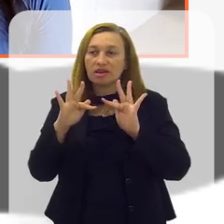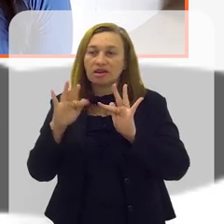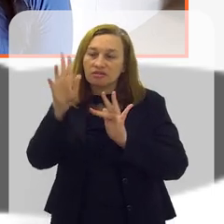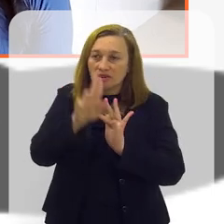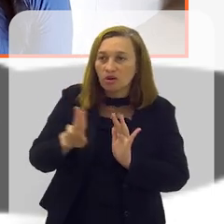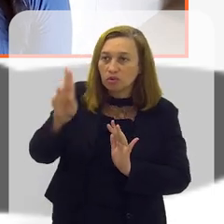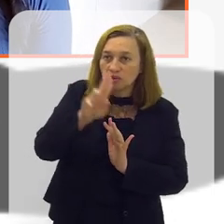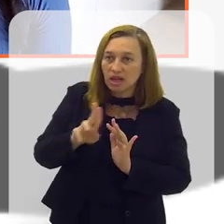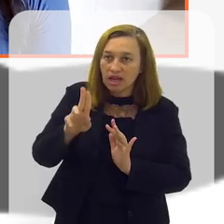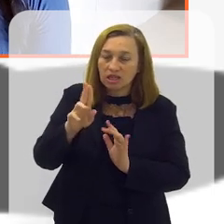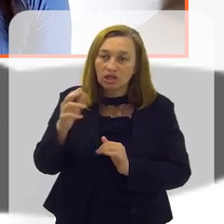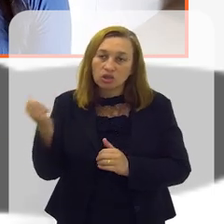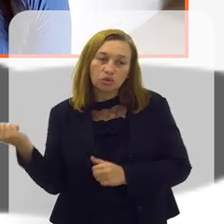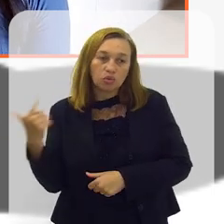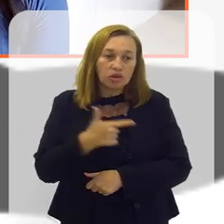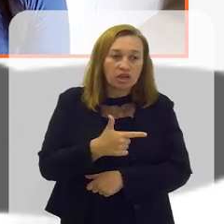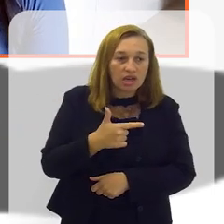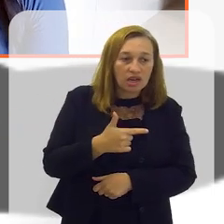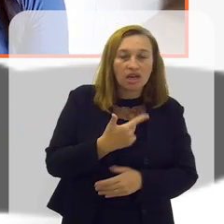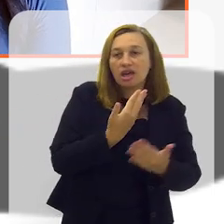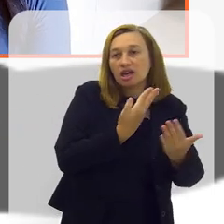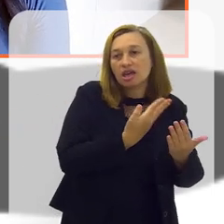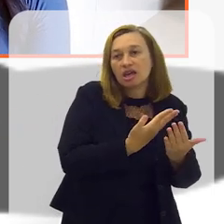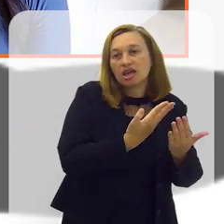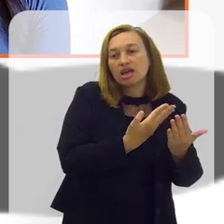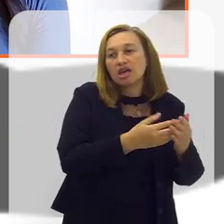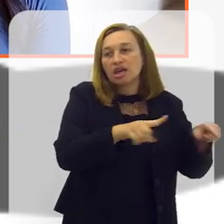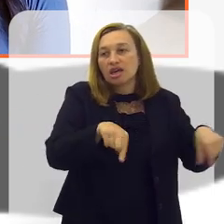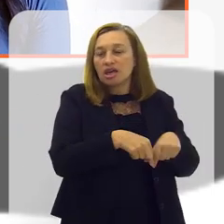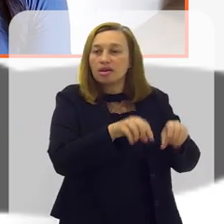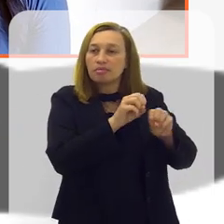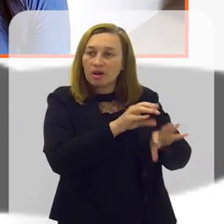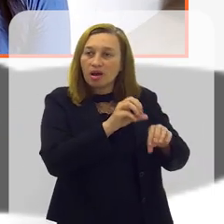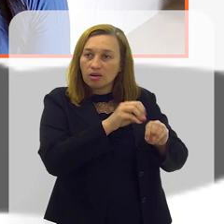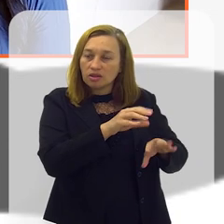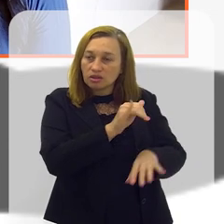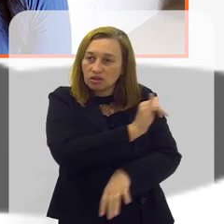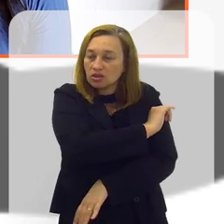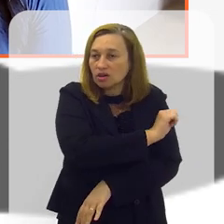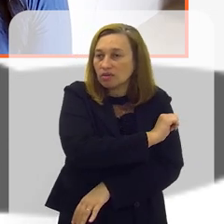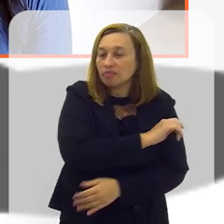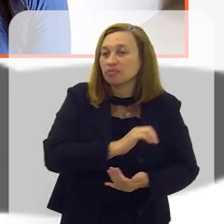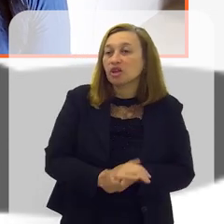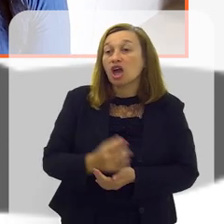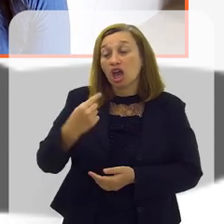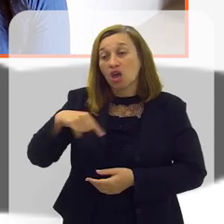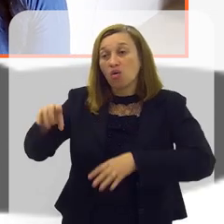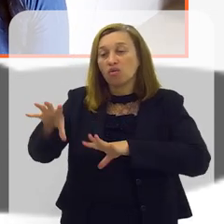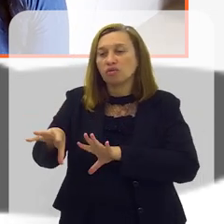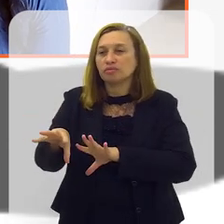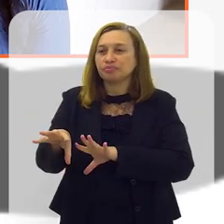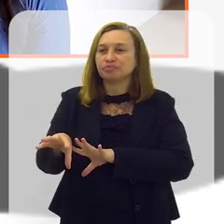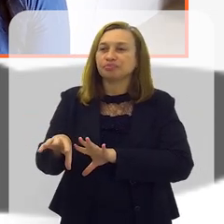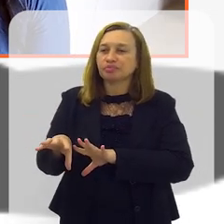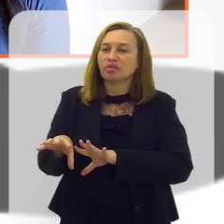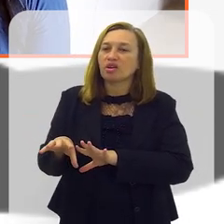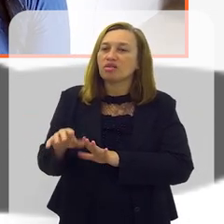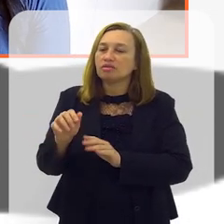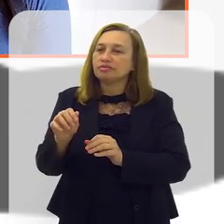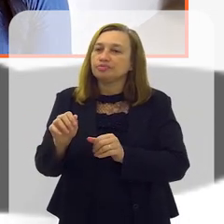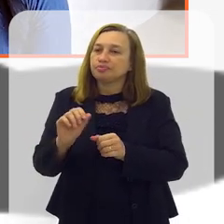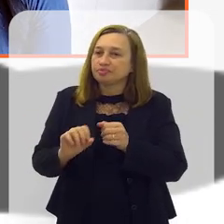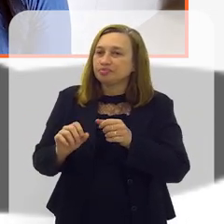mim. Eu fiz um trabalho de conclusão de curso, que foi o álcool e a bebida alcoólica e os